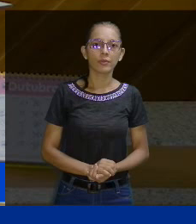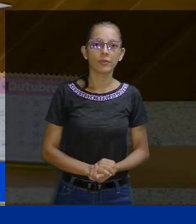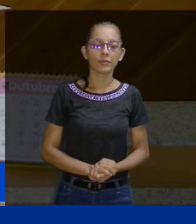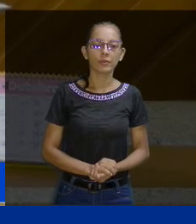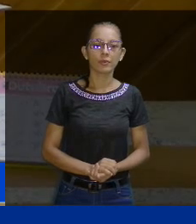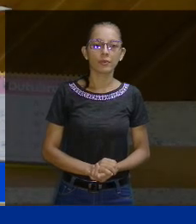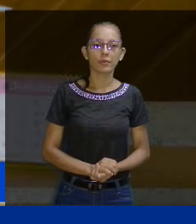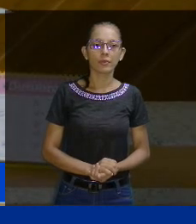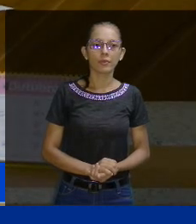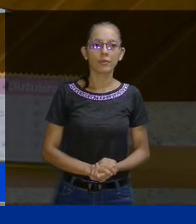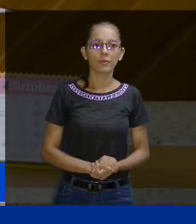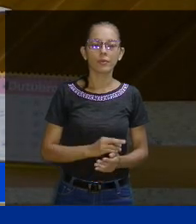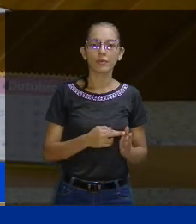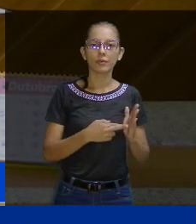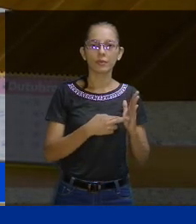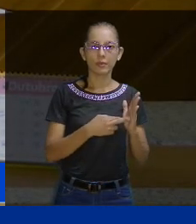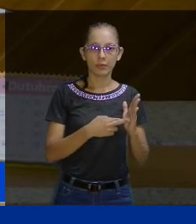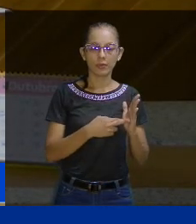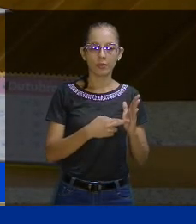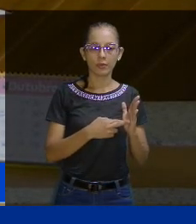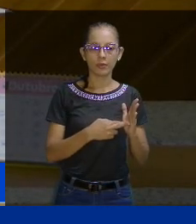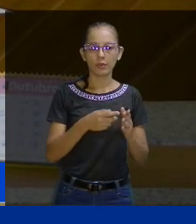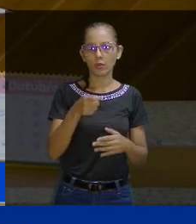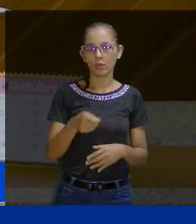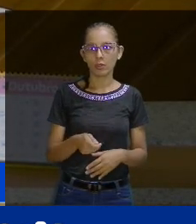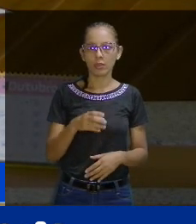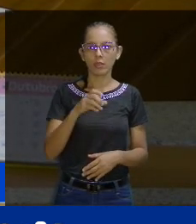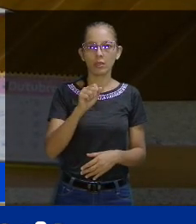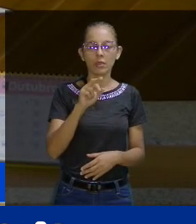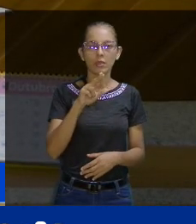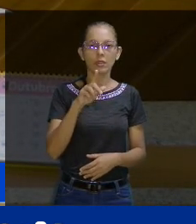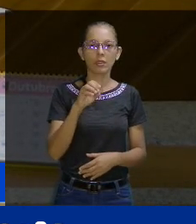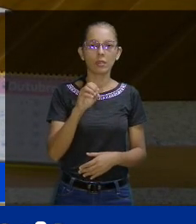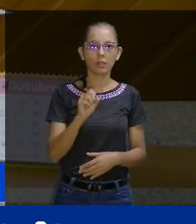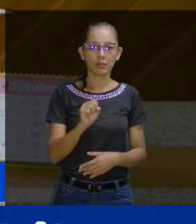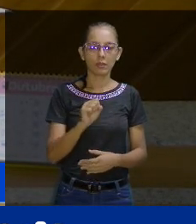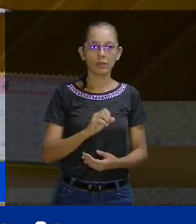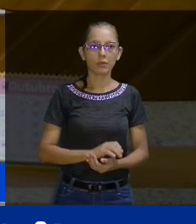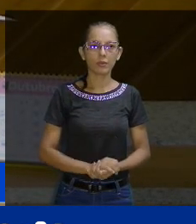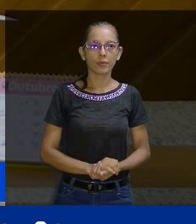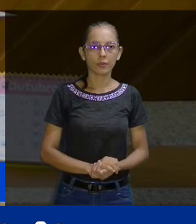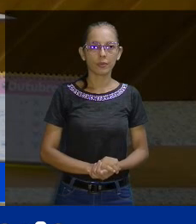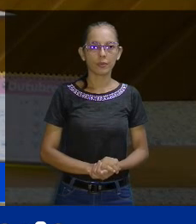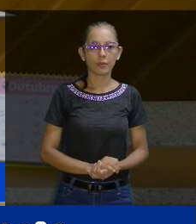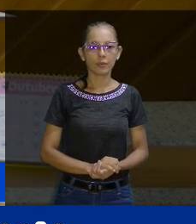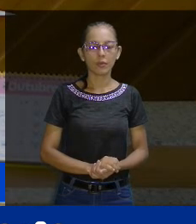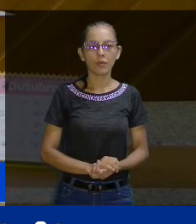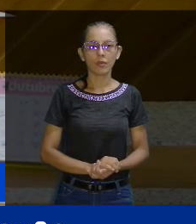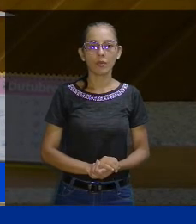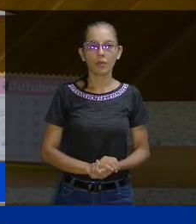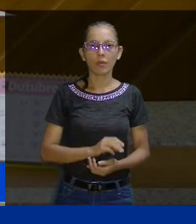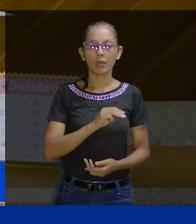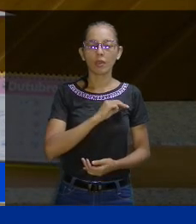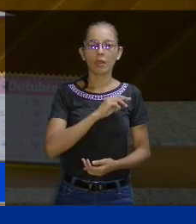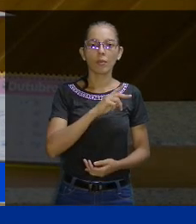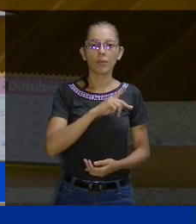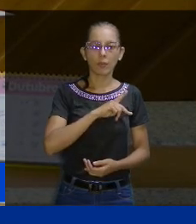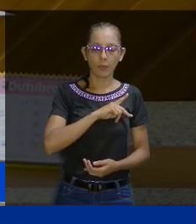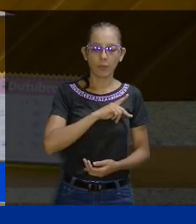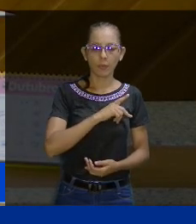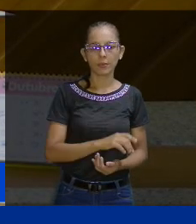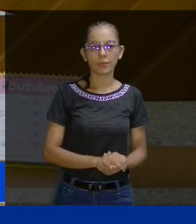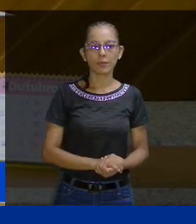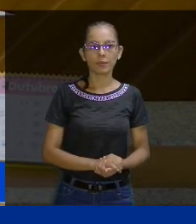O relator é o juiz Carlos Fernando, está com vista para o juiz Rivaldo Valente, agravante ao Ministério Público